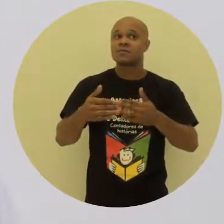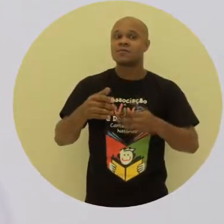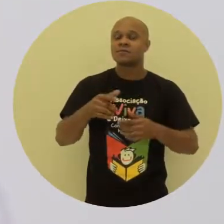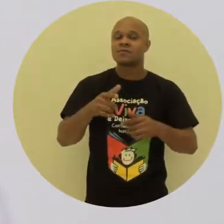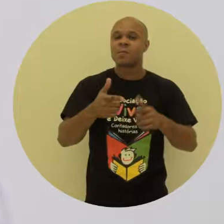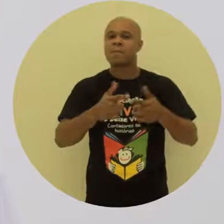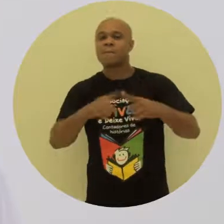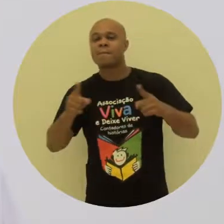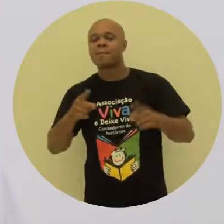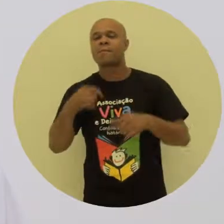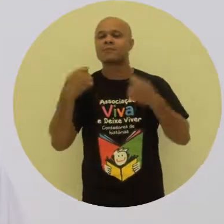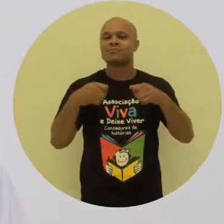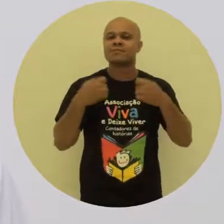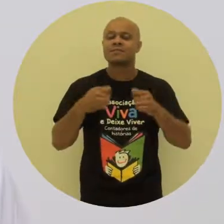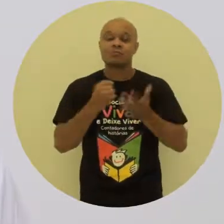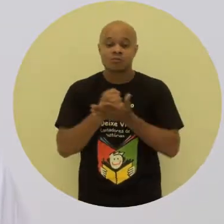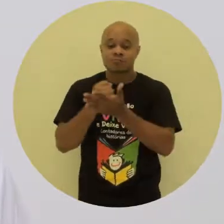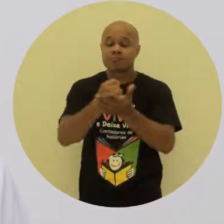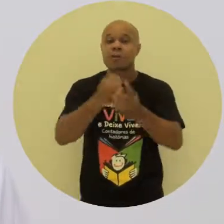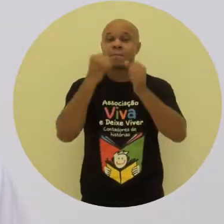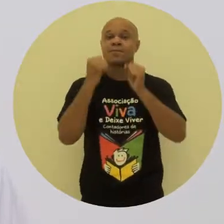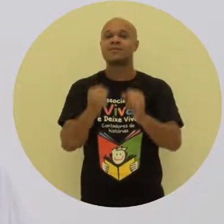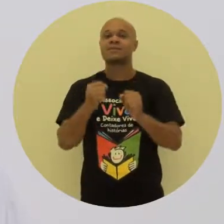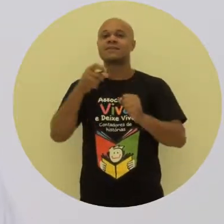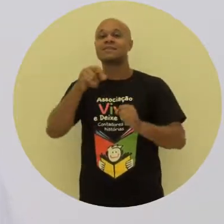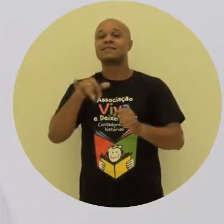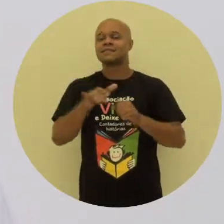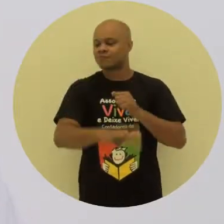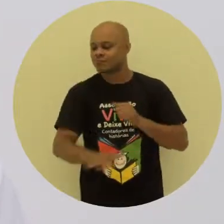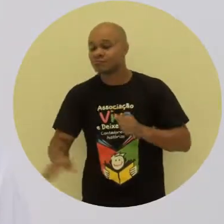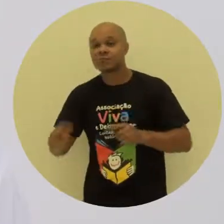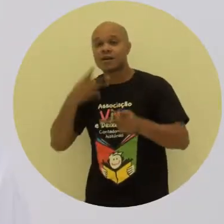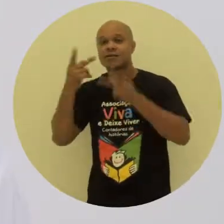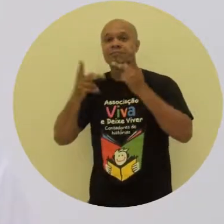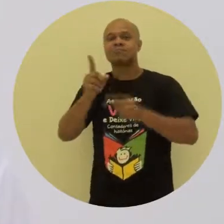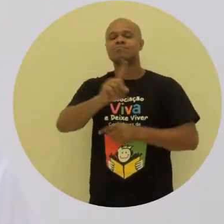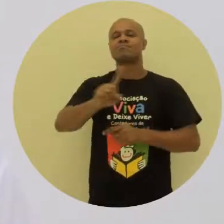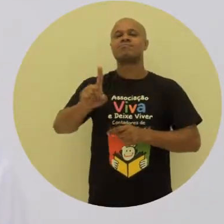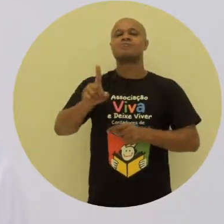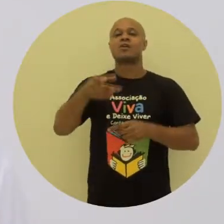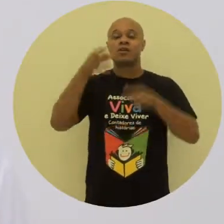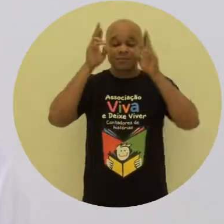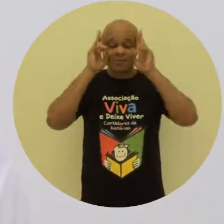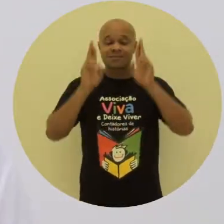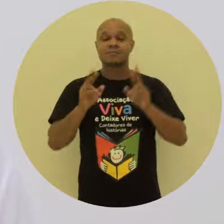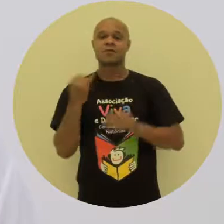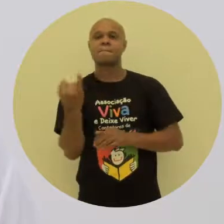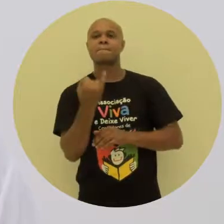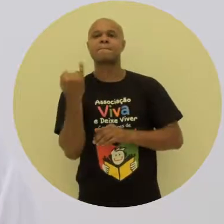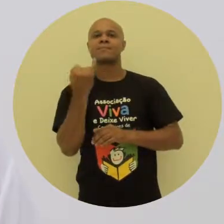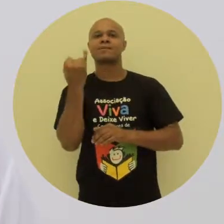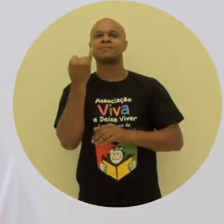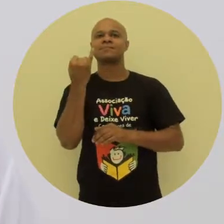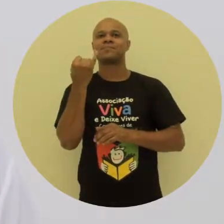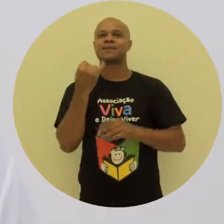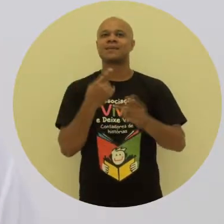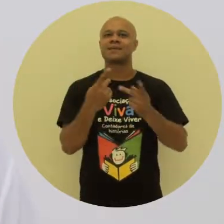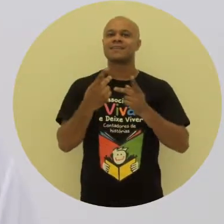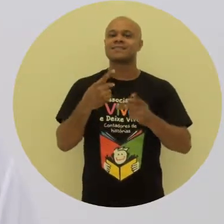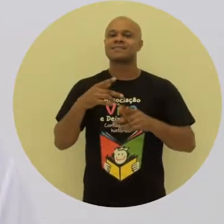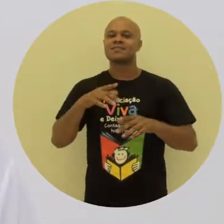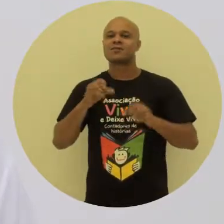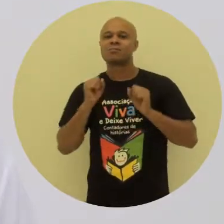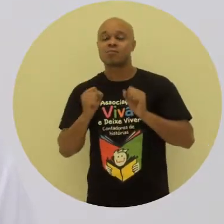Chapeuzinho Vermelho. Não, nós vamos levar possibilidades. A criança dizendo não, o respeito é importantíssimo,